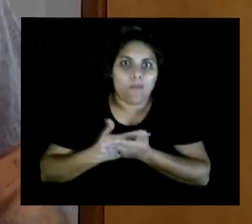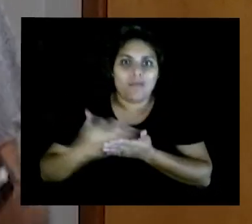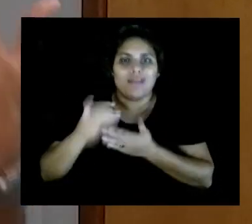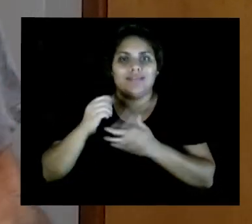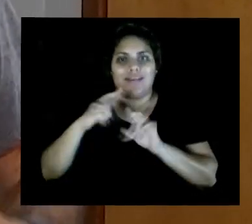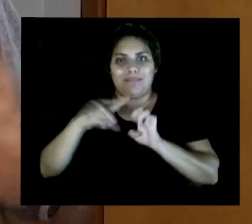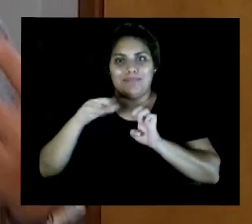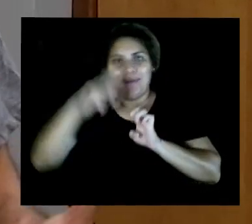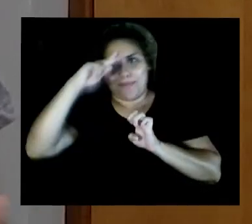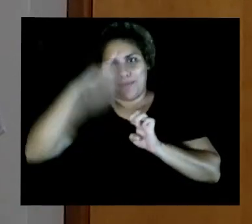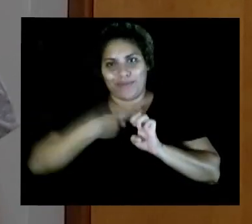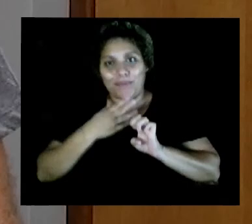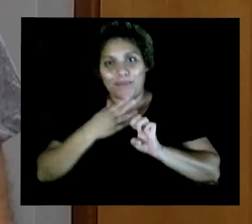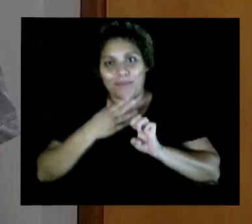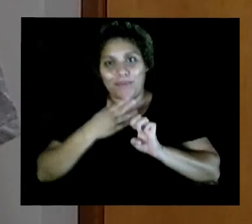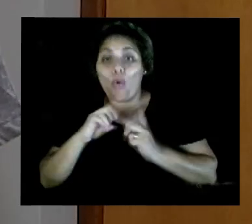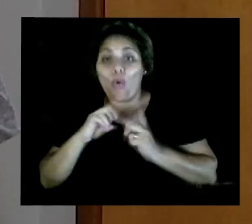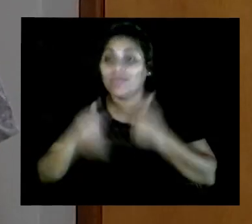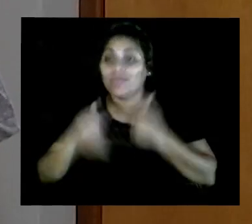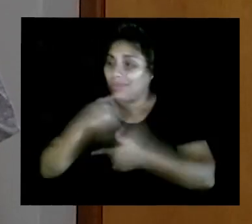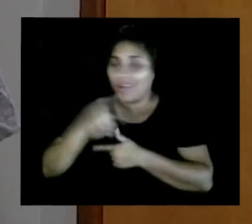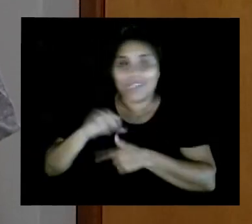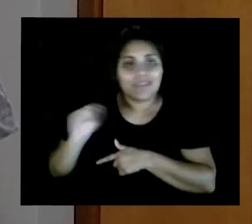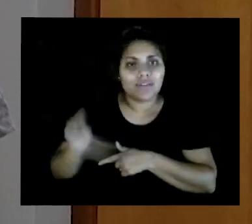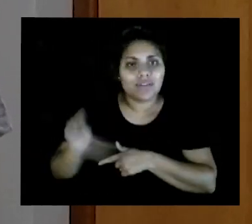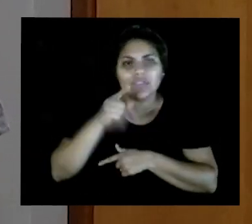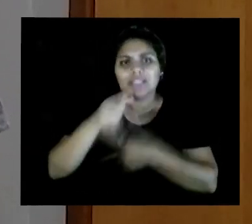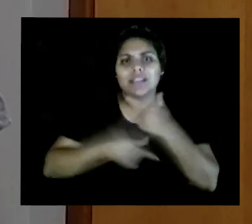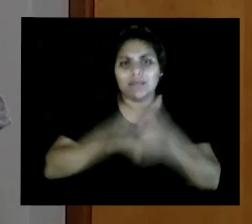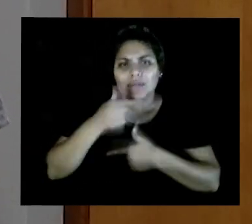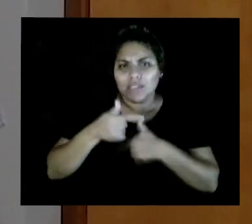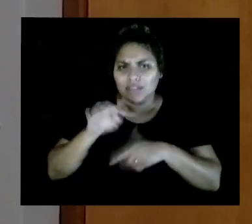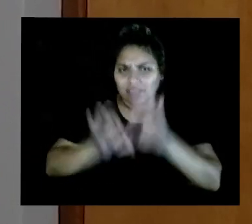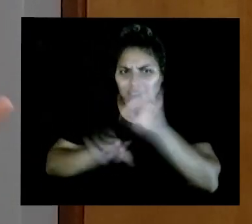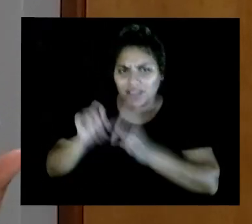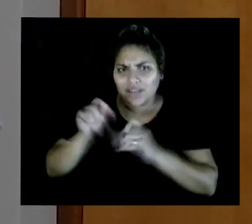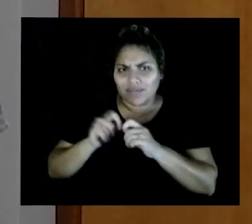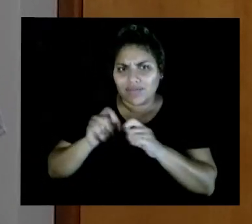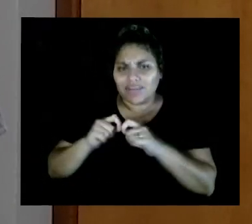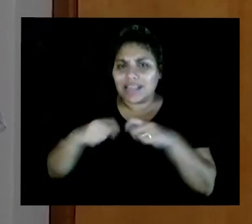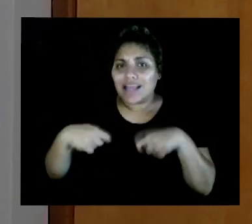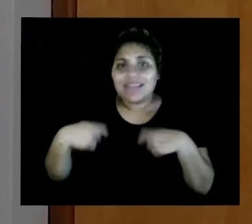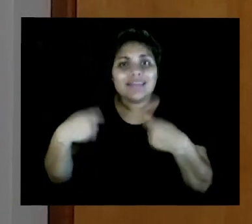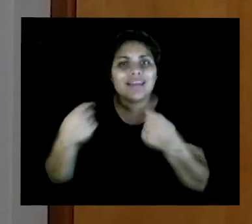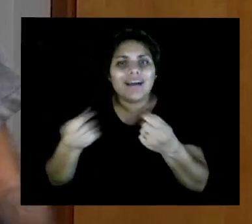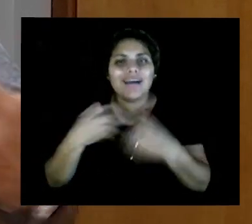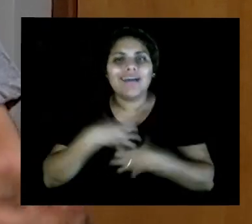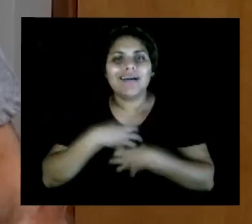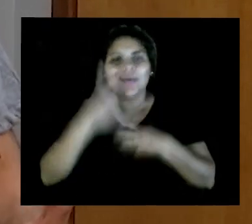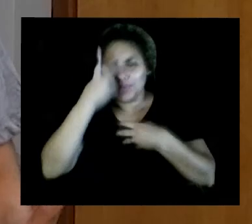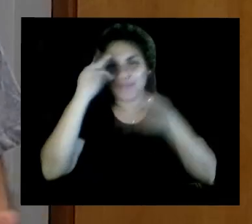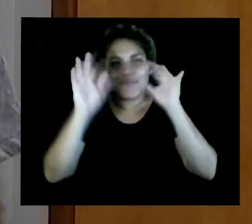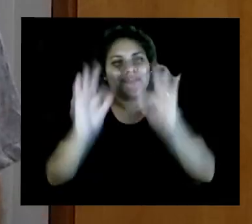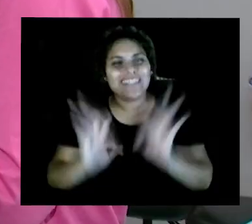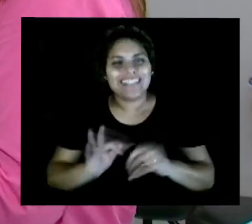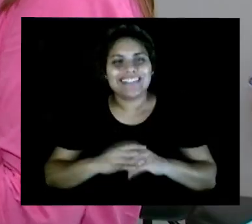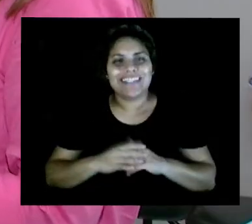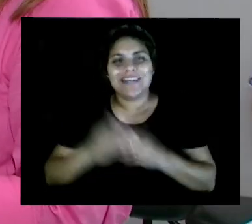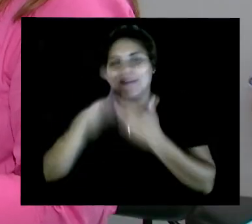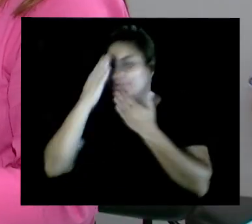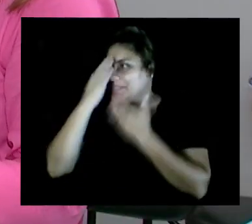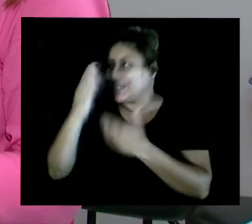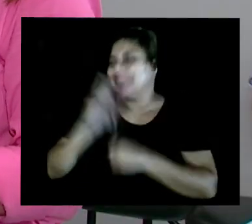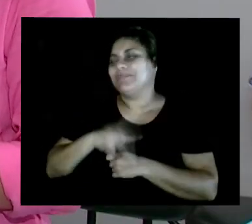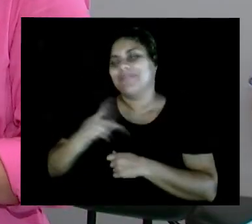um ambiente gostoso, é um trabalho gratificante, né? Você trabalha para produzir alguma coisa que traz felicidade para as pessoas. Tá